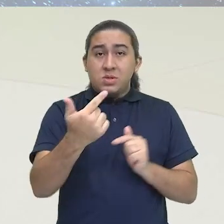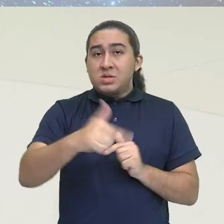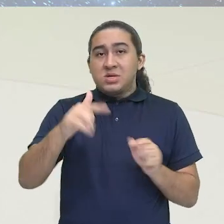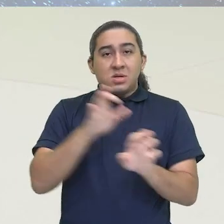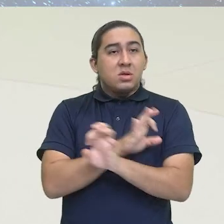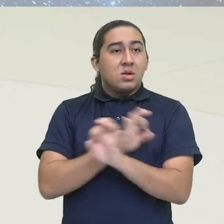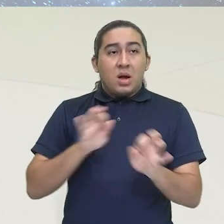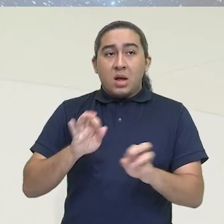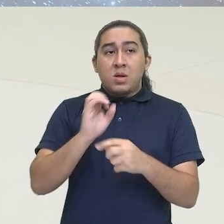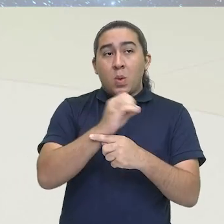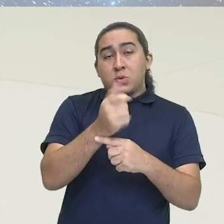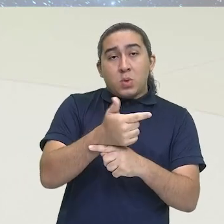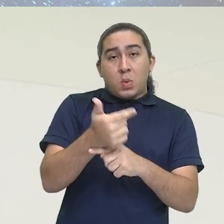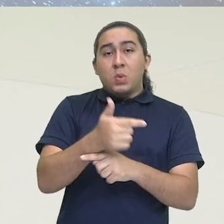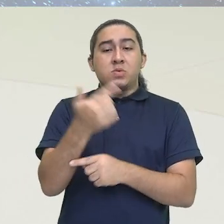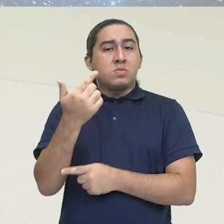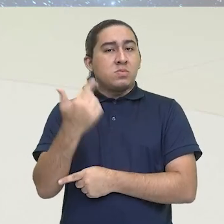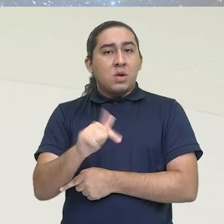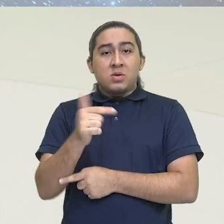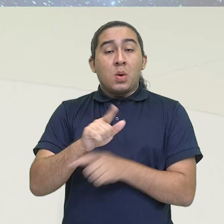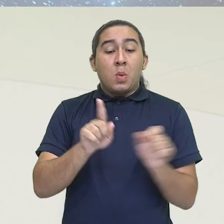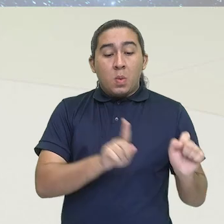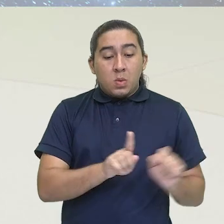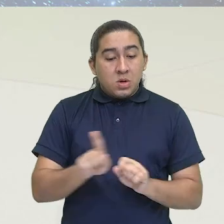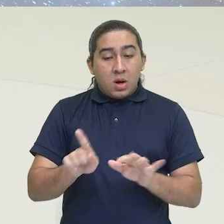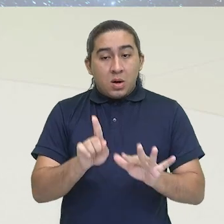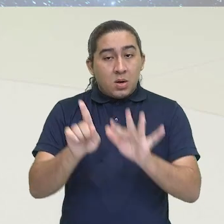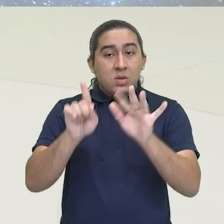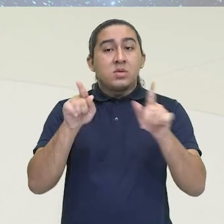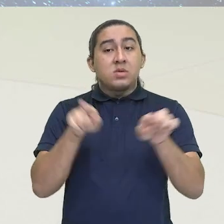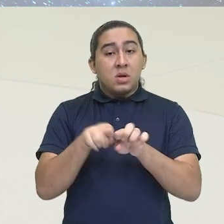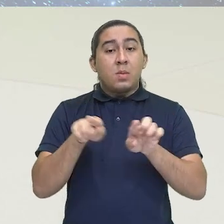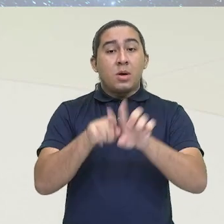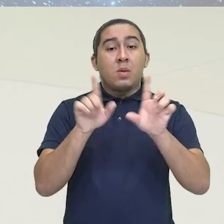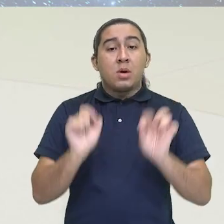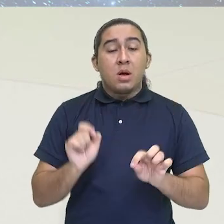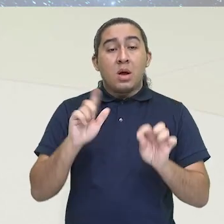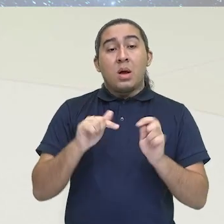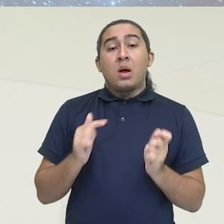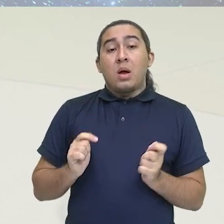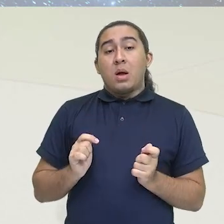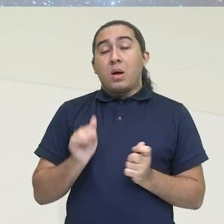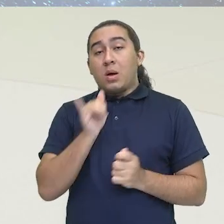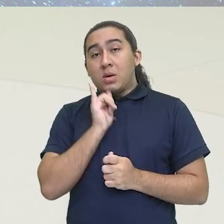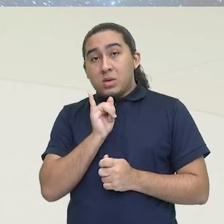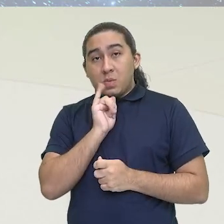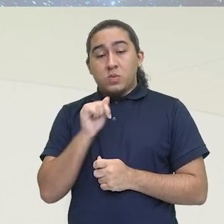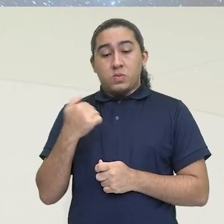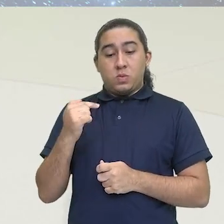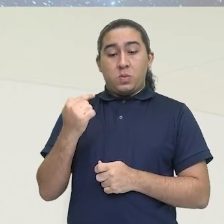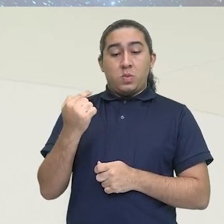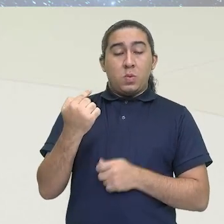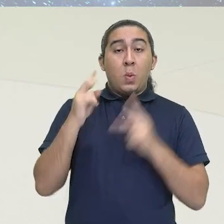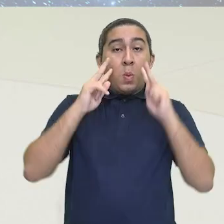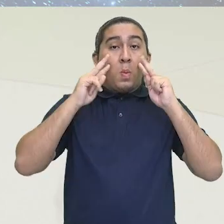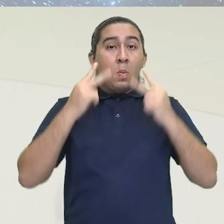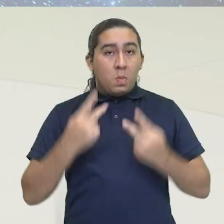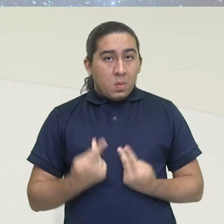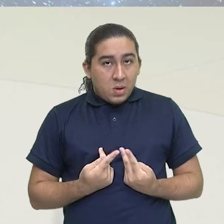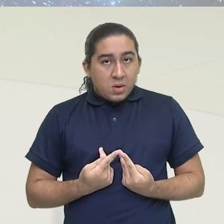tinha oxigênio, não tinha os gases, eram em condições que um ser humano como nós não seria